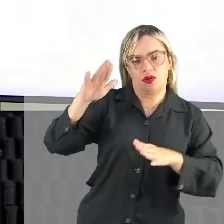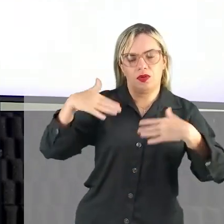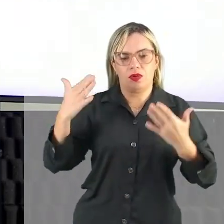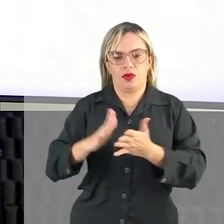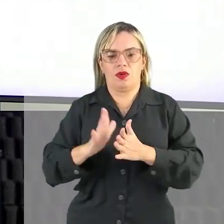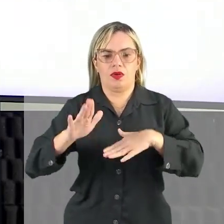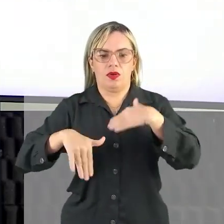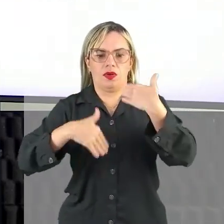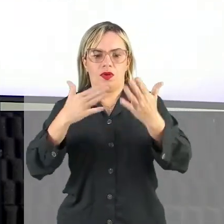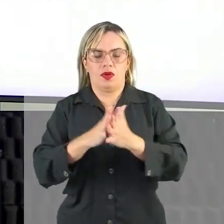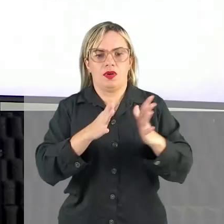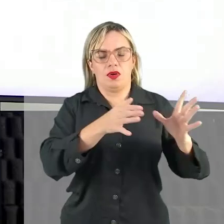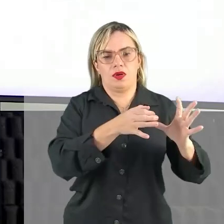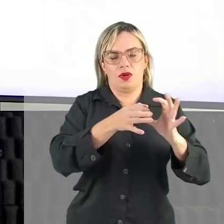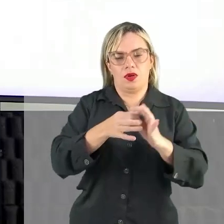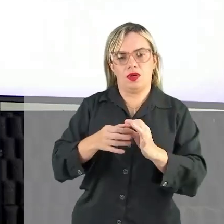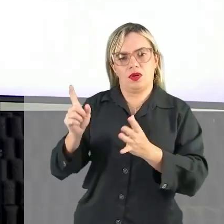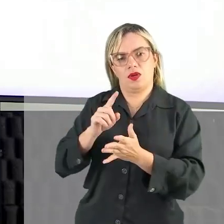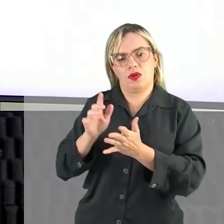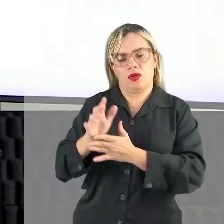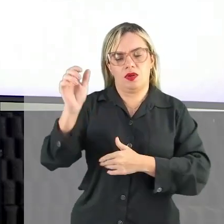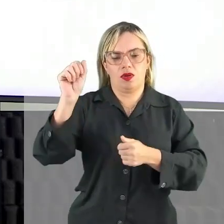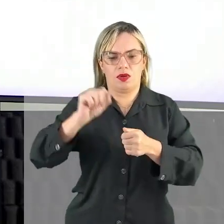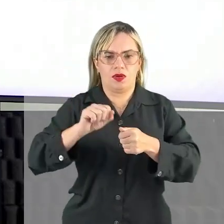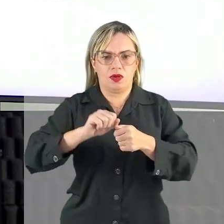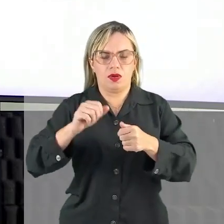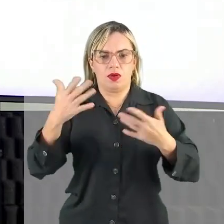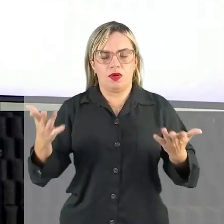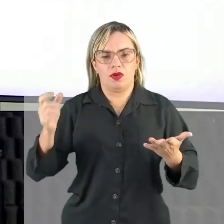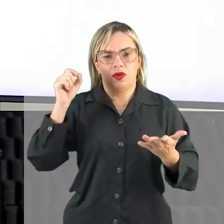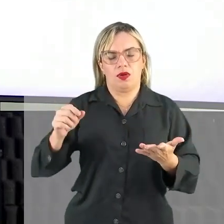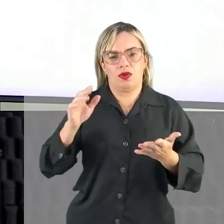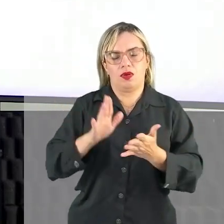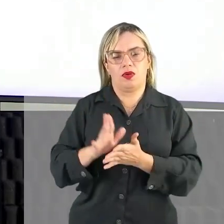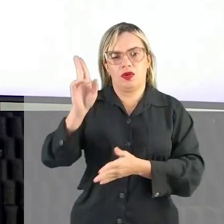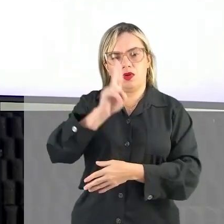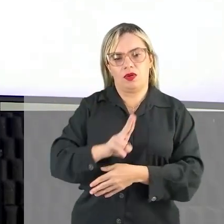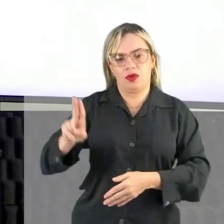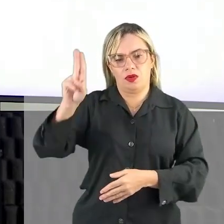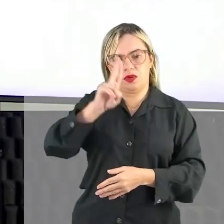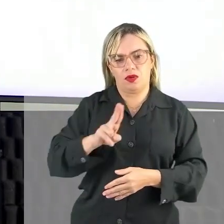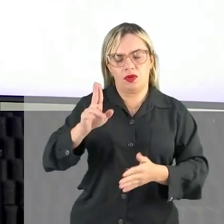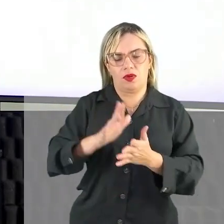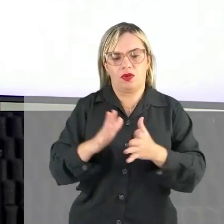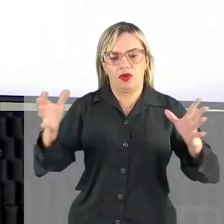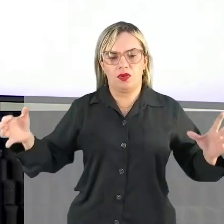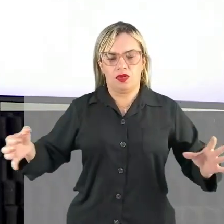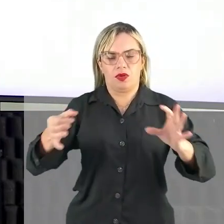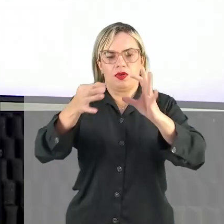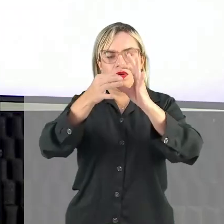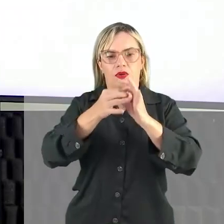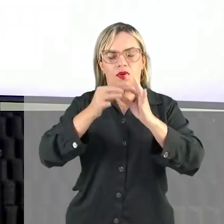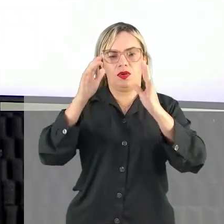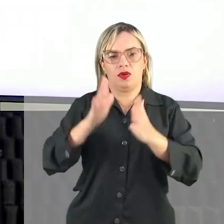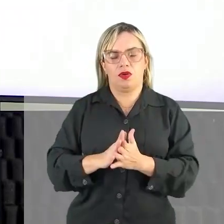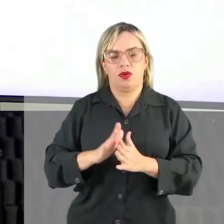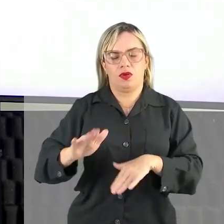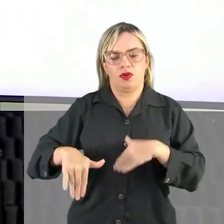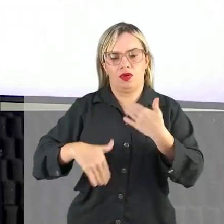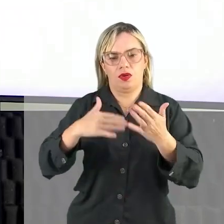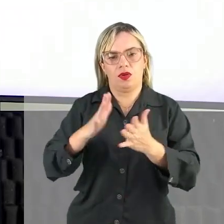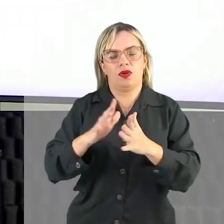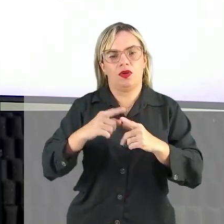coesão ele não é só feito meramente pela colocação desses coesivos mas também pelo processo